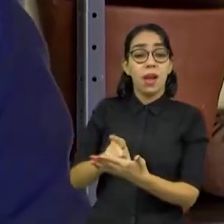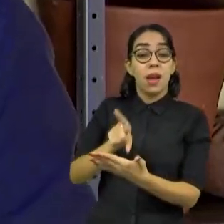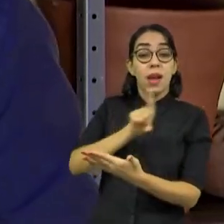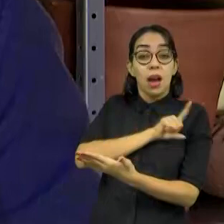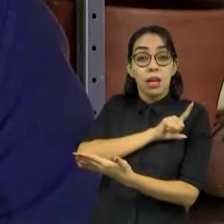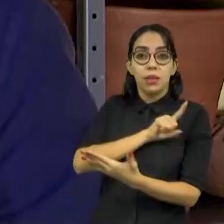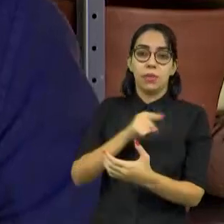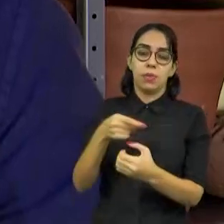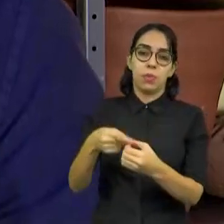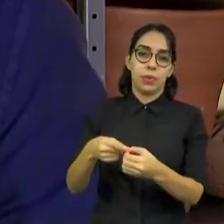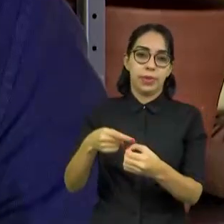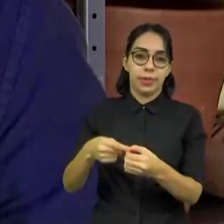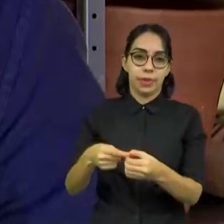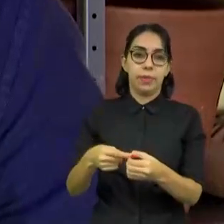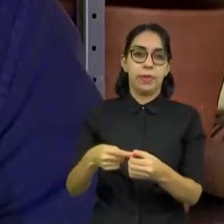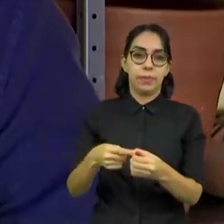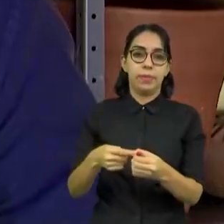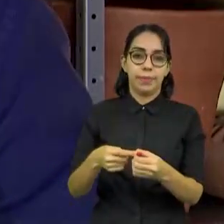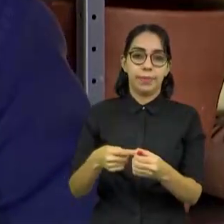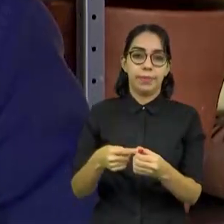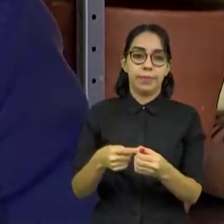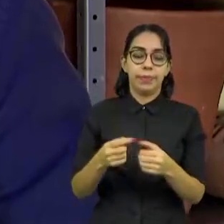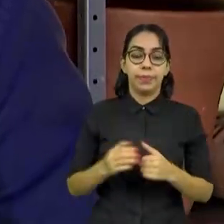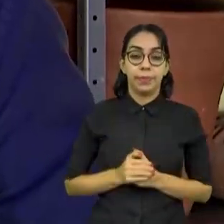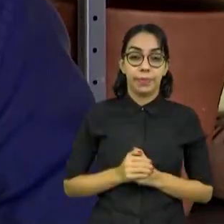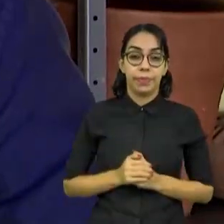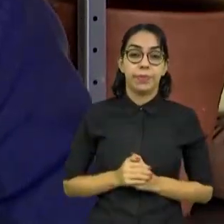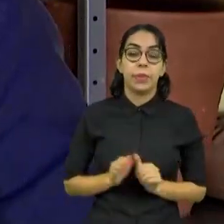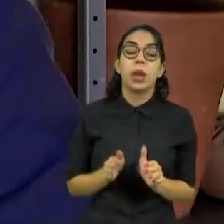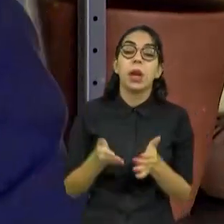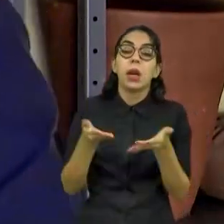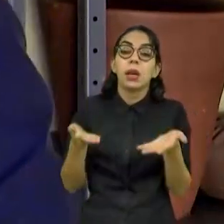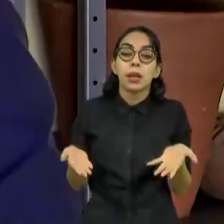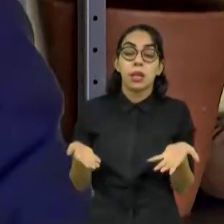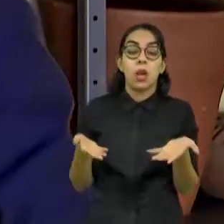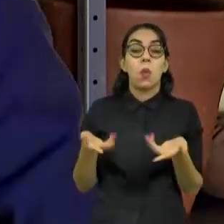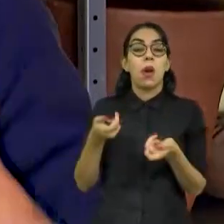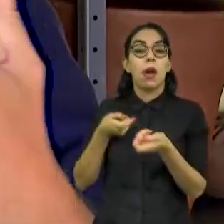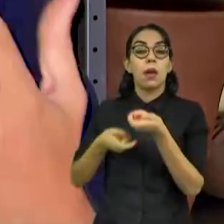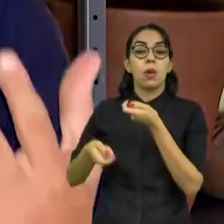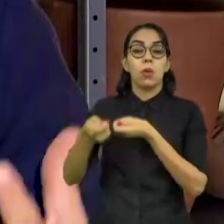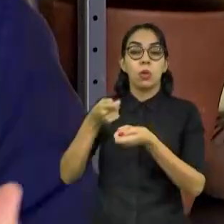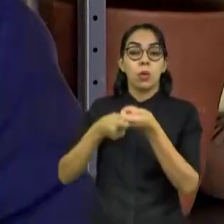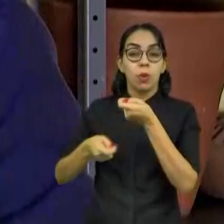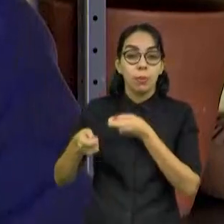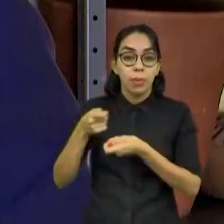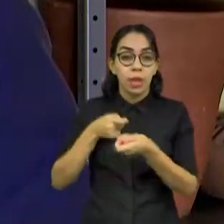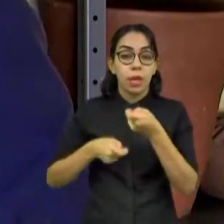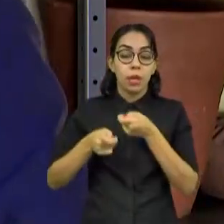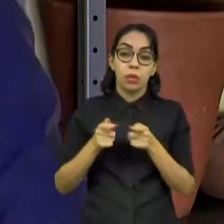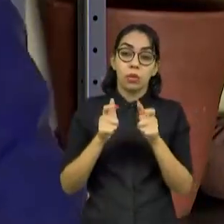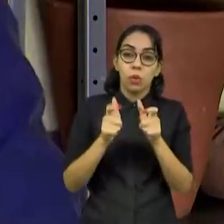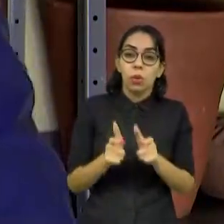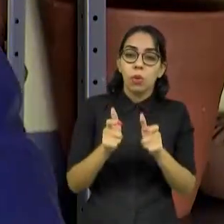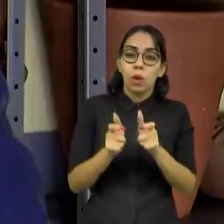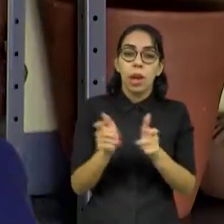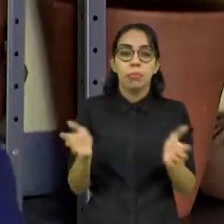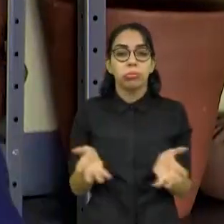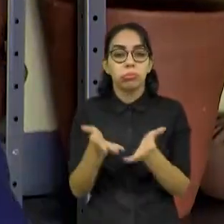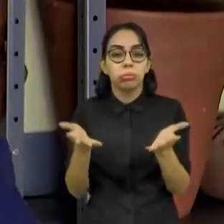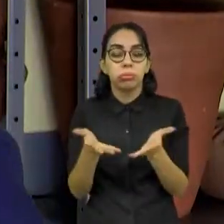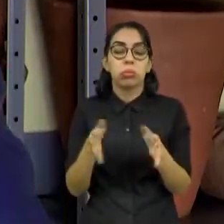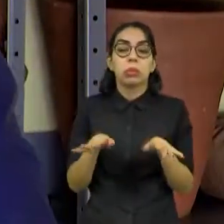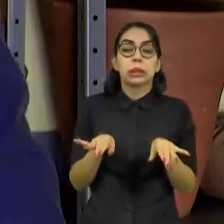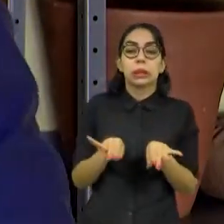município. Então, assim, ela traz não só a economia, que ela movimenta toda a economia local, também a economia do próprio